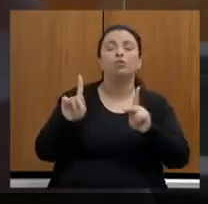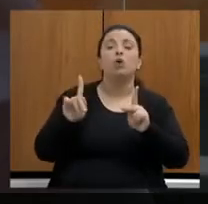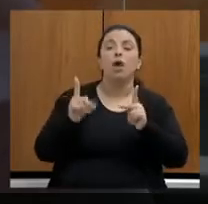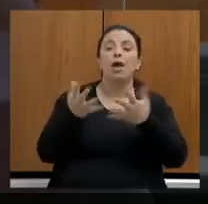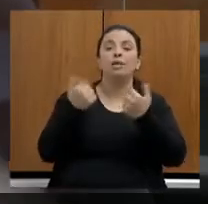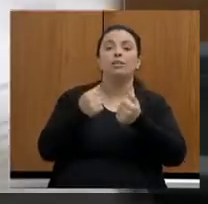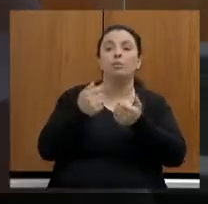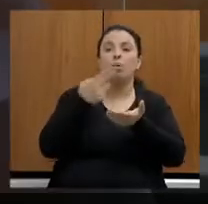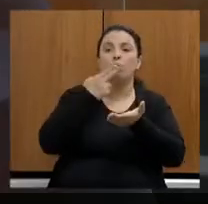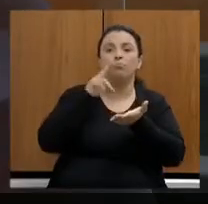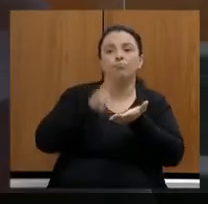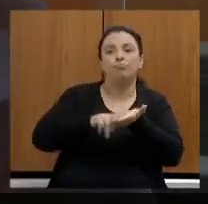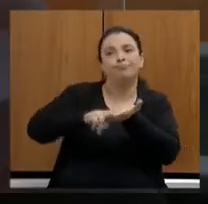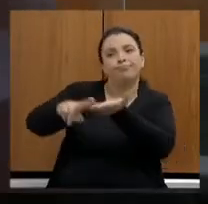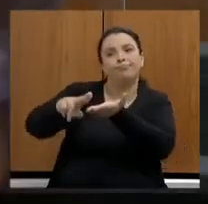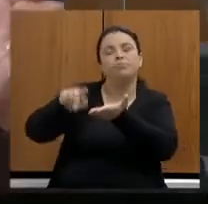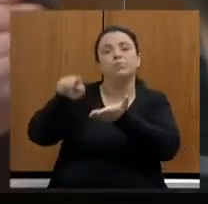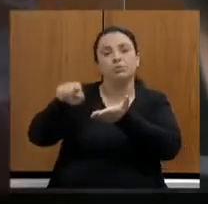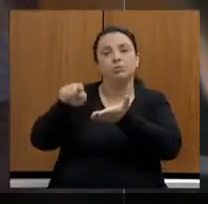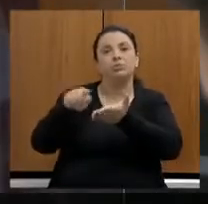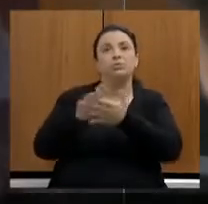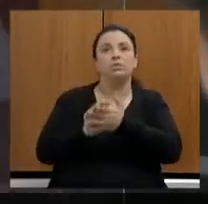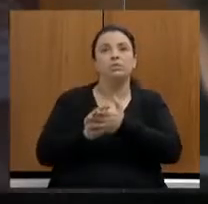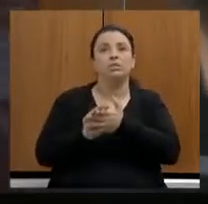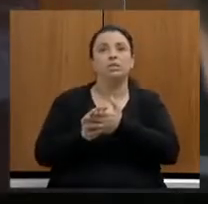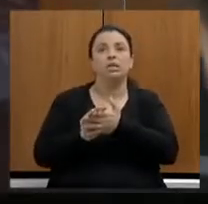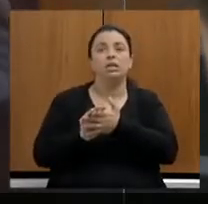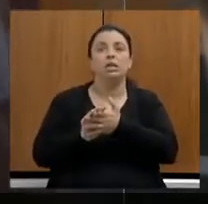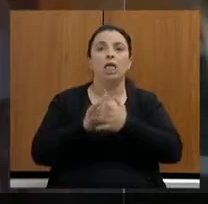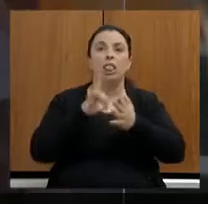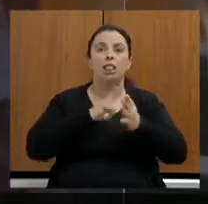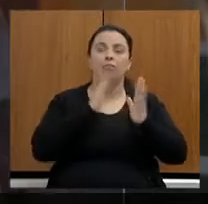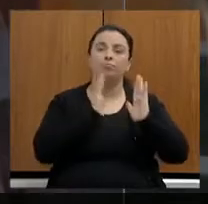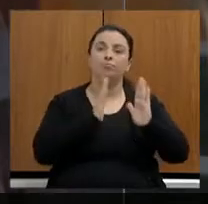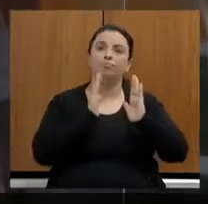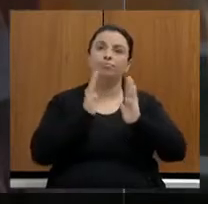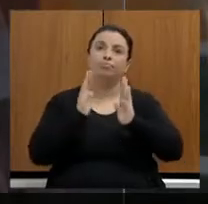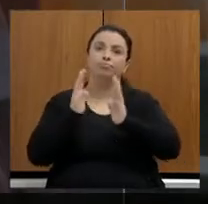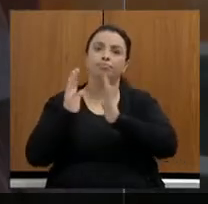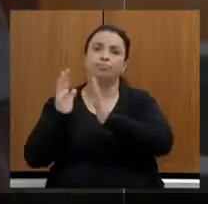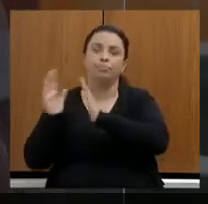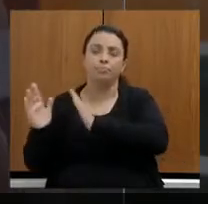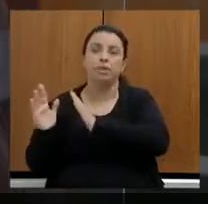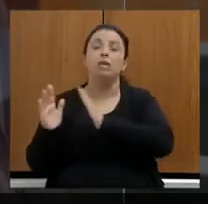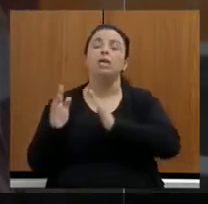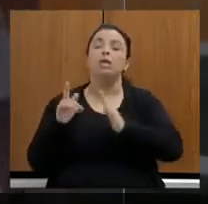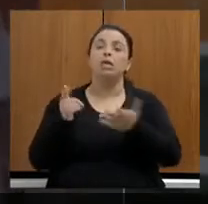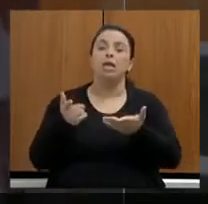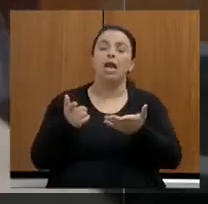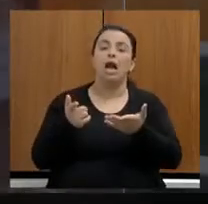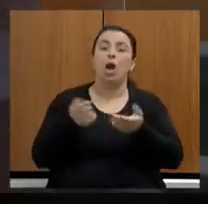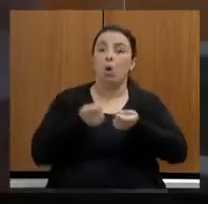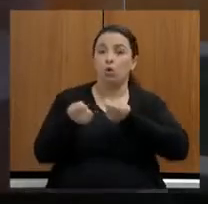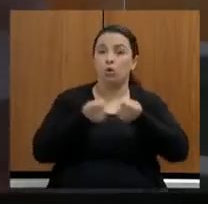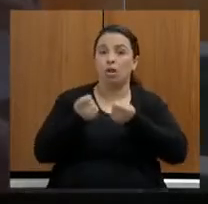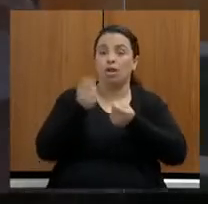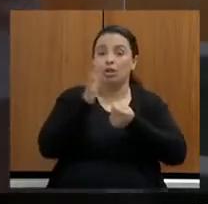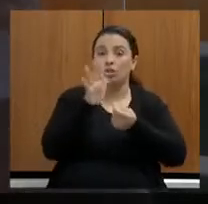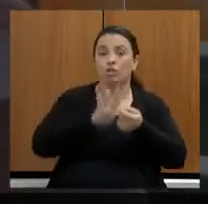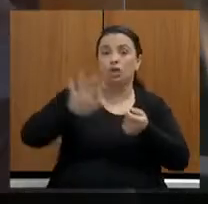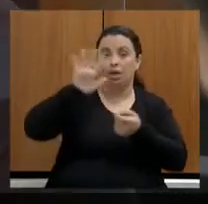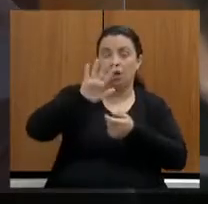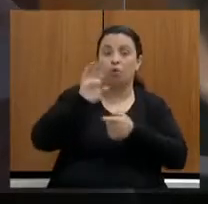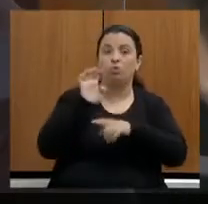de sindicância dele que se finda agora conforme os ritos definidos pela correr pela controladoria e